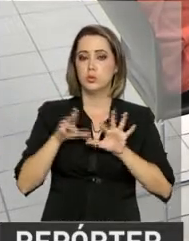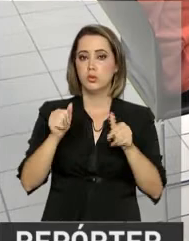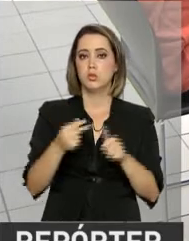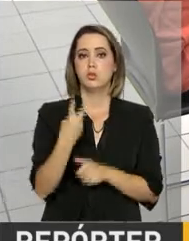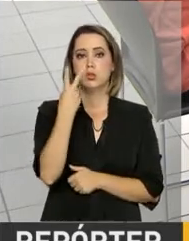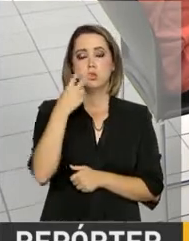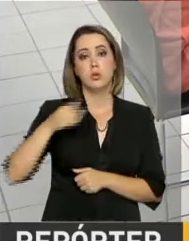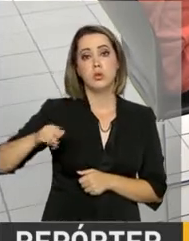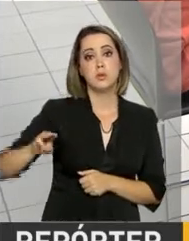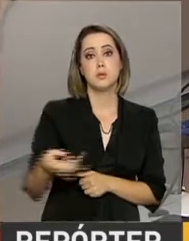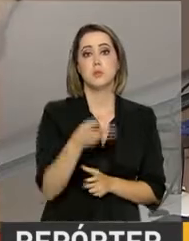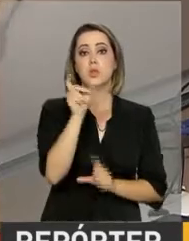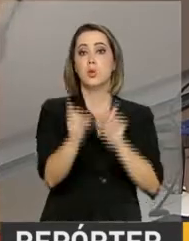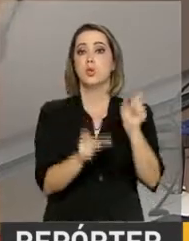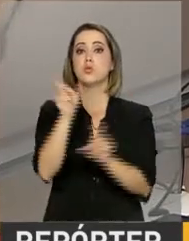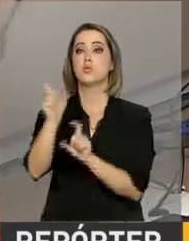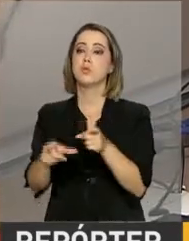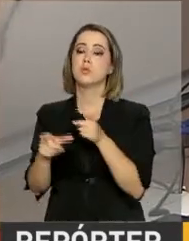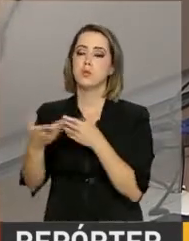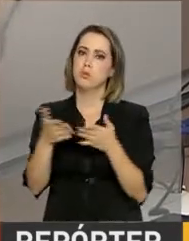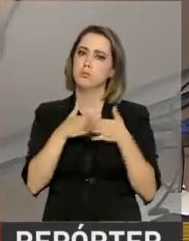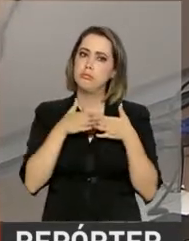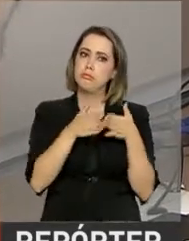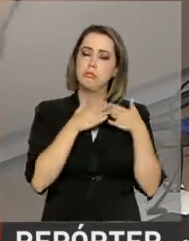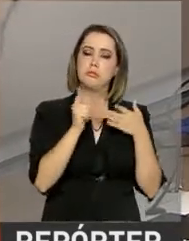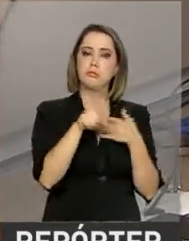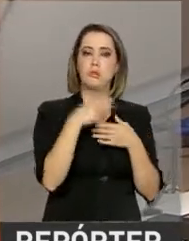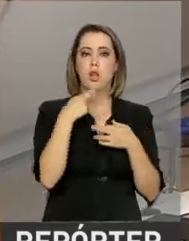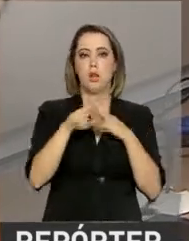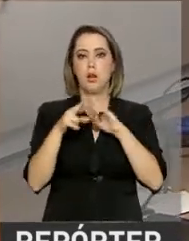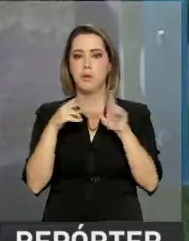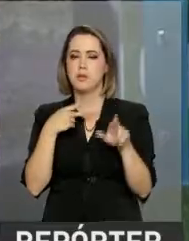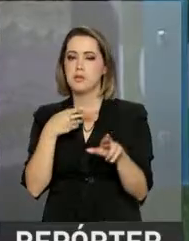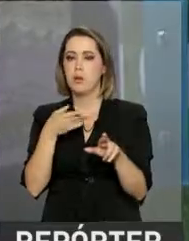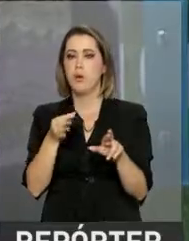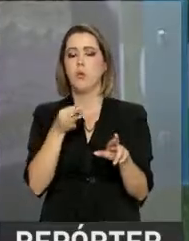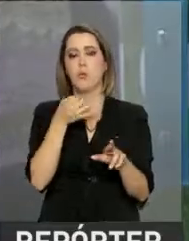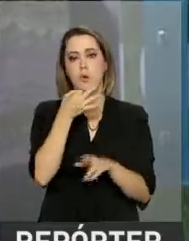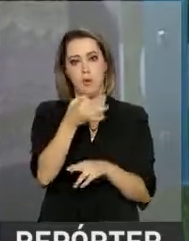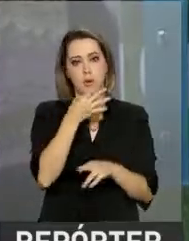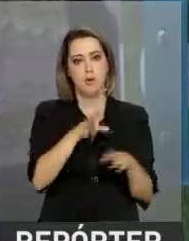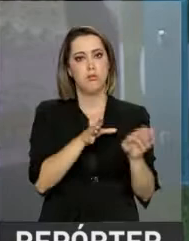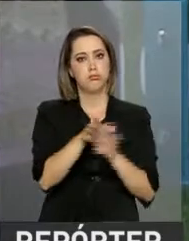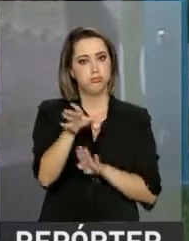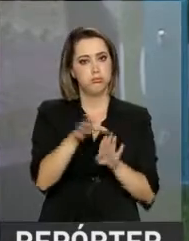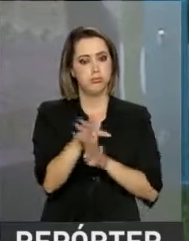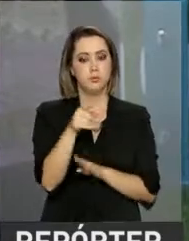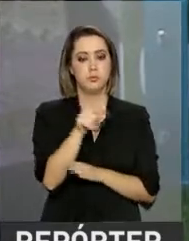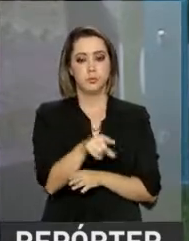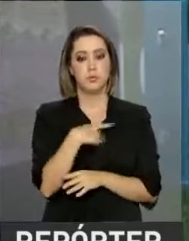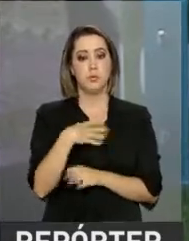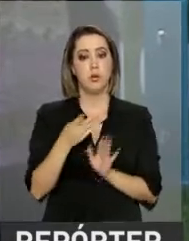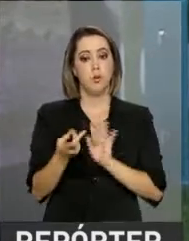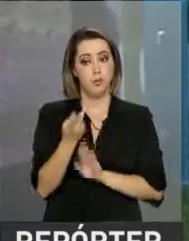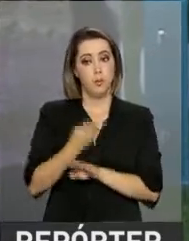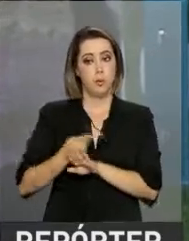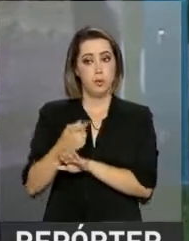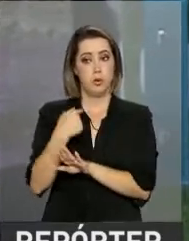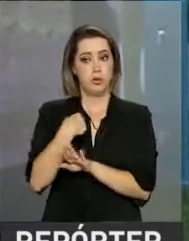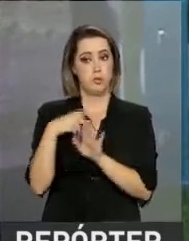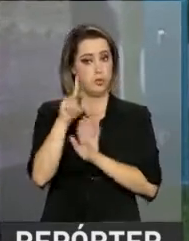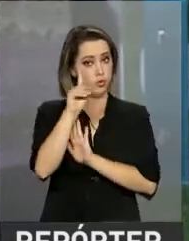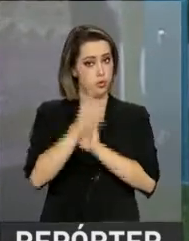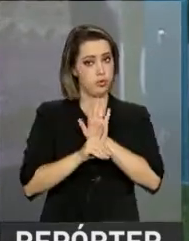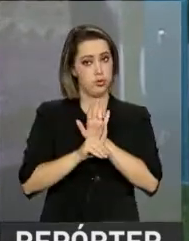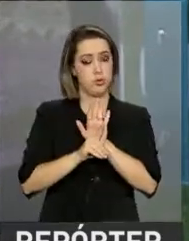2 milhões e meio de atendimentos, entre reclamações e consultas. Estou correndo atrás dos meus direitos para pelo menos, né,